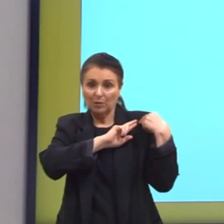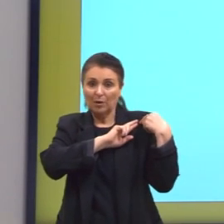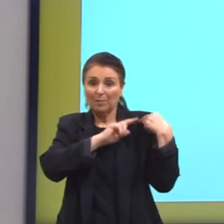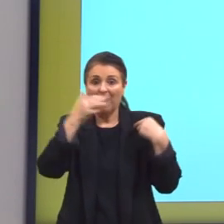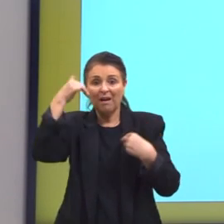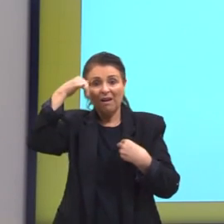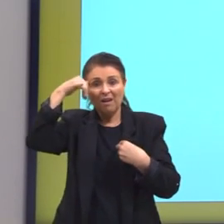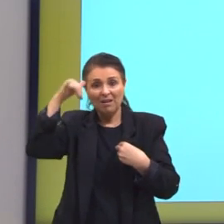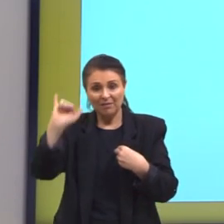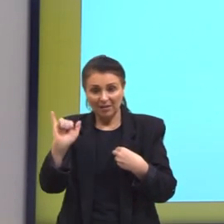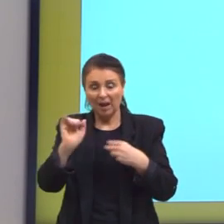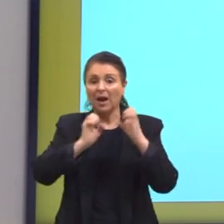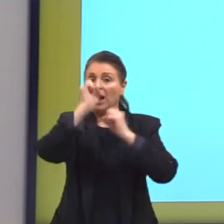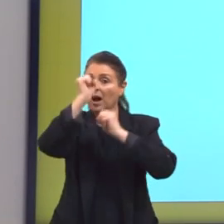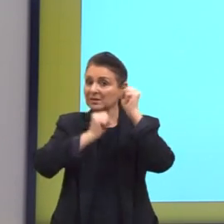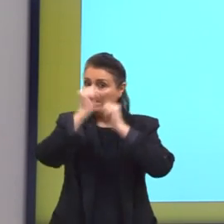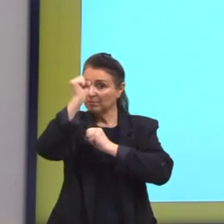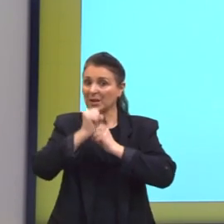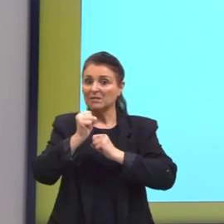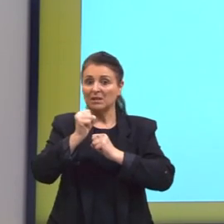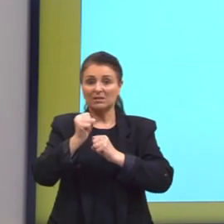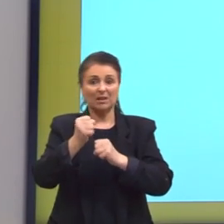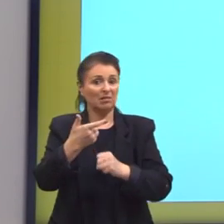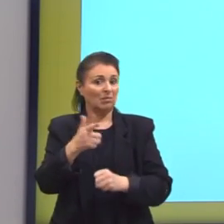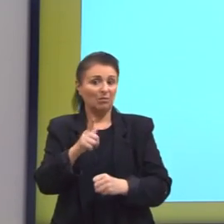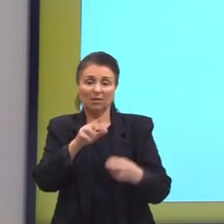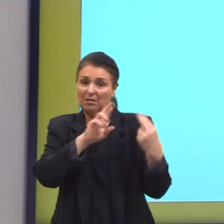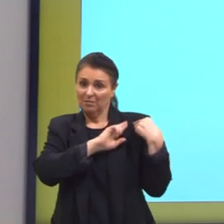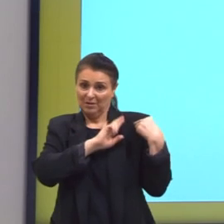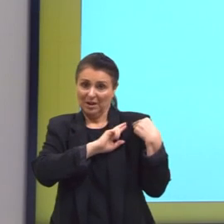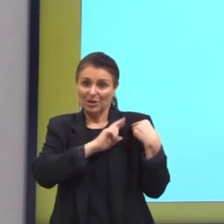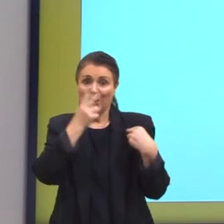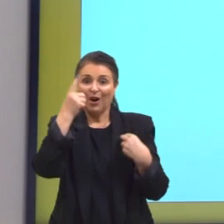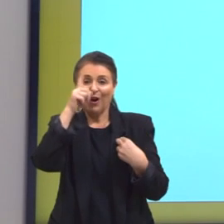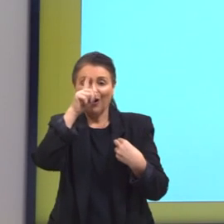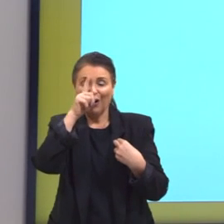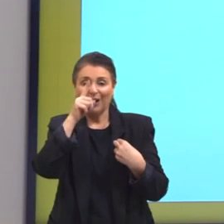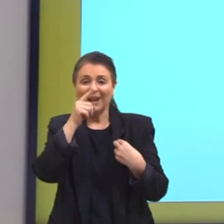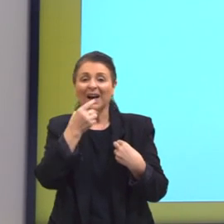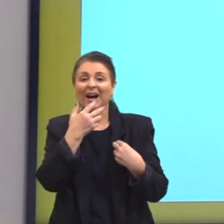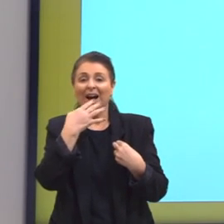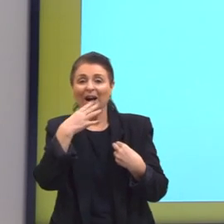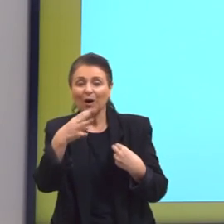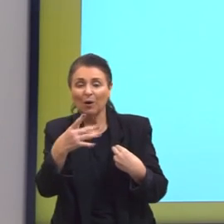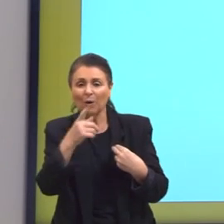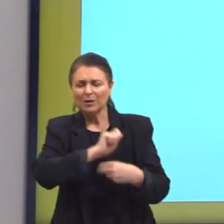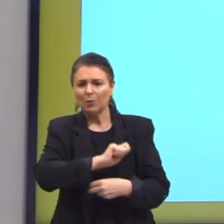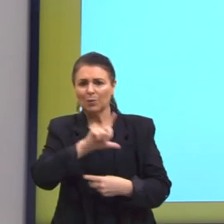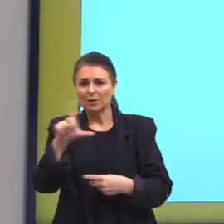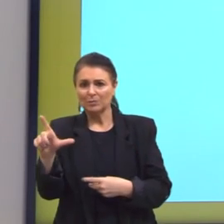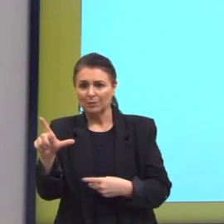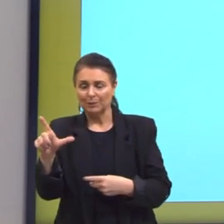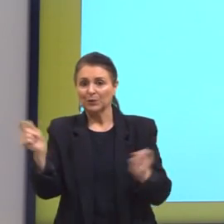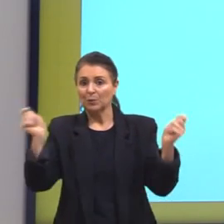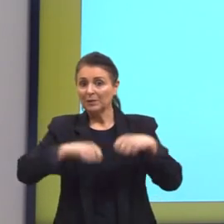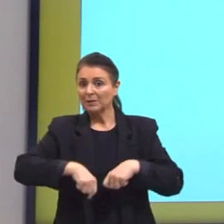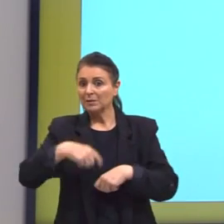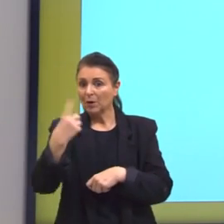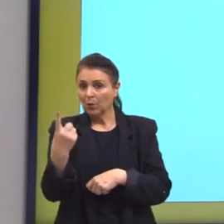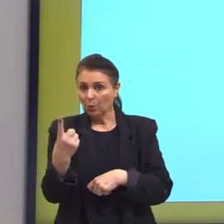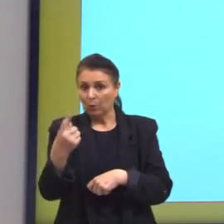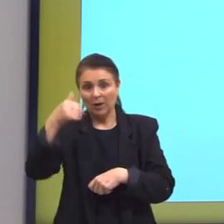de muitas empresas e eu destaquei em azul permitindo-se impedindo-se a competência um